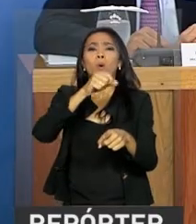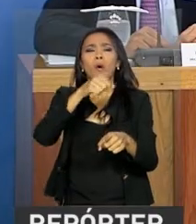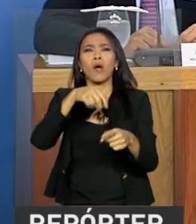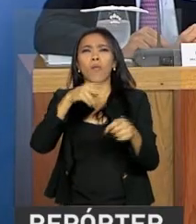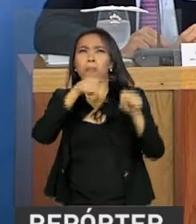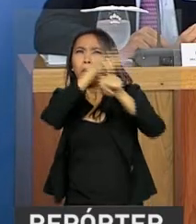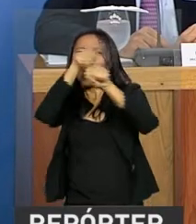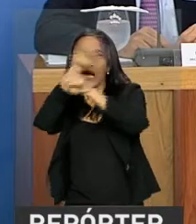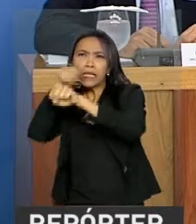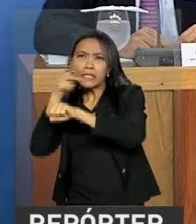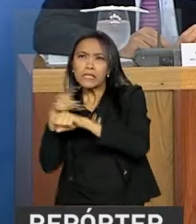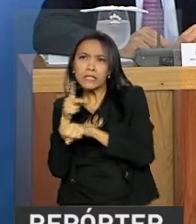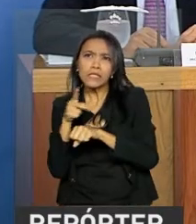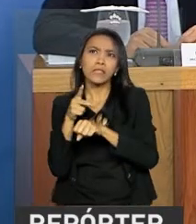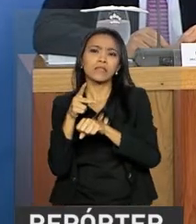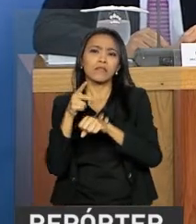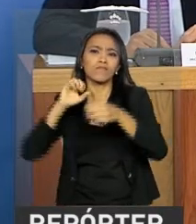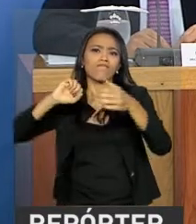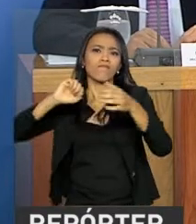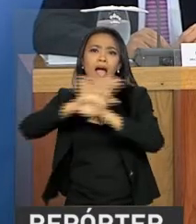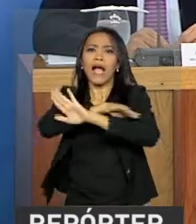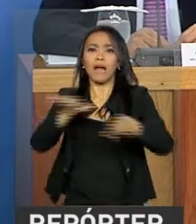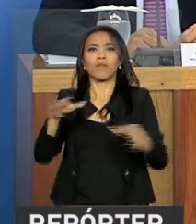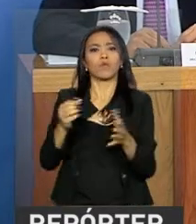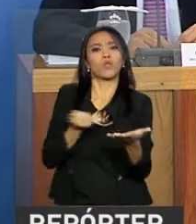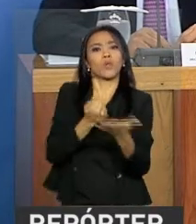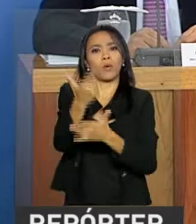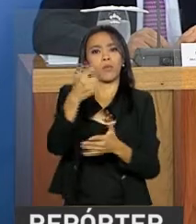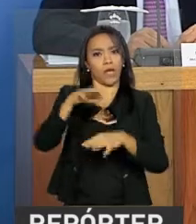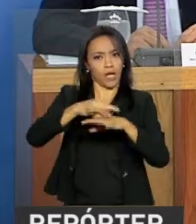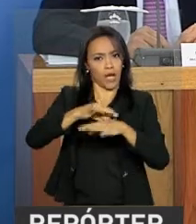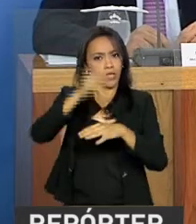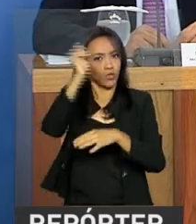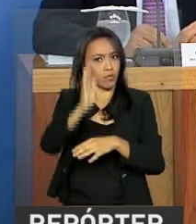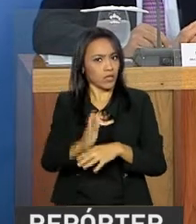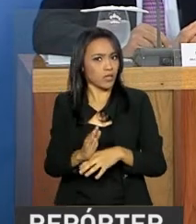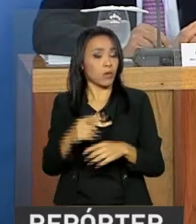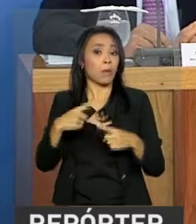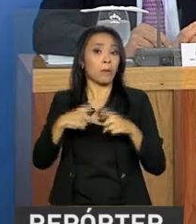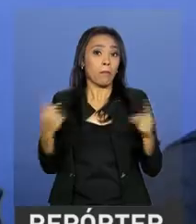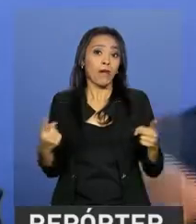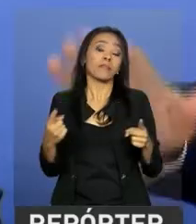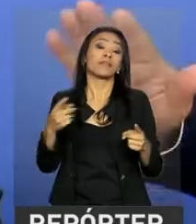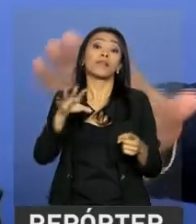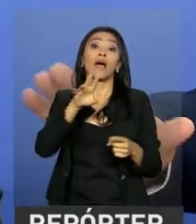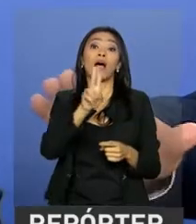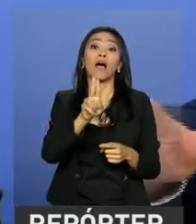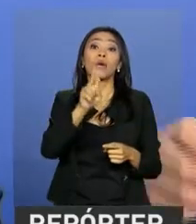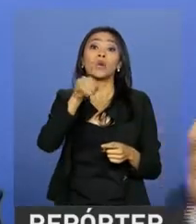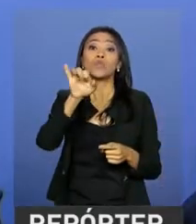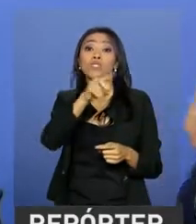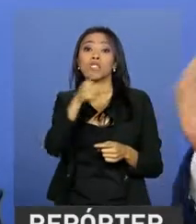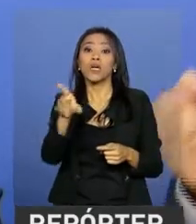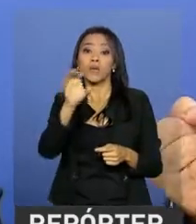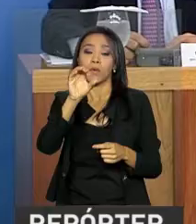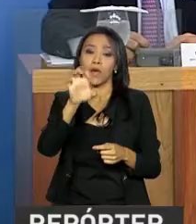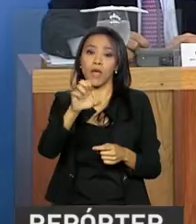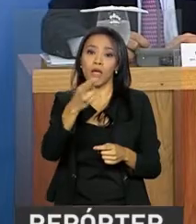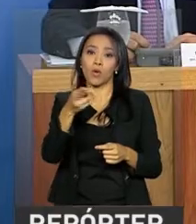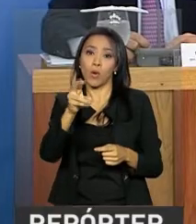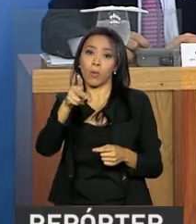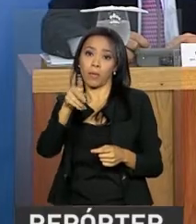devido à denúncia na união européia e china pediram esclarecimentos o ministro ressaltou as medidas